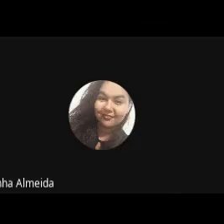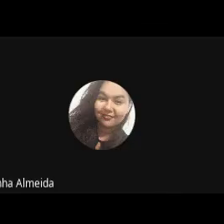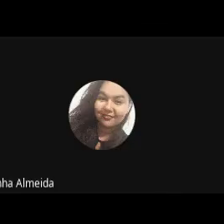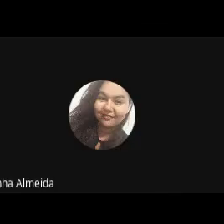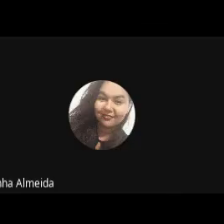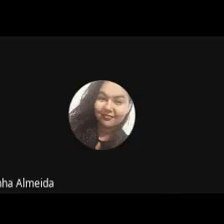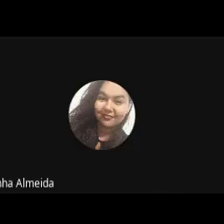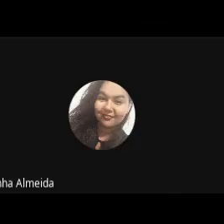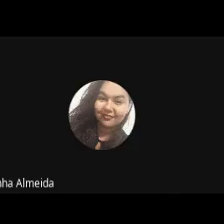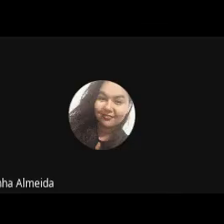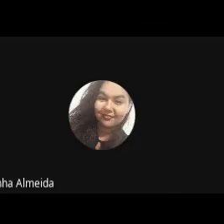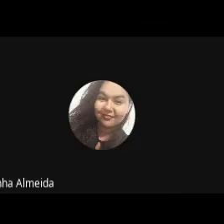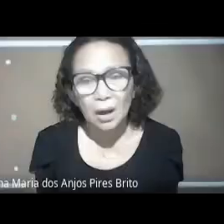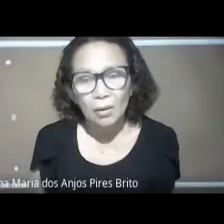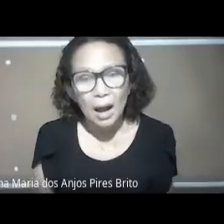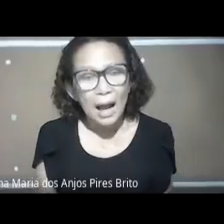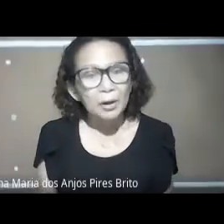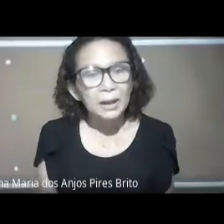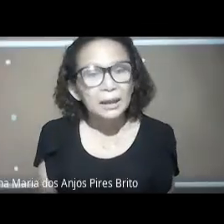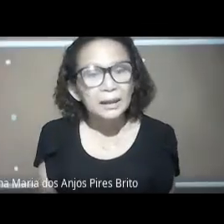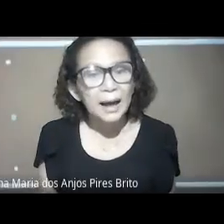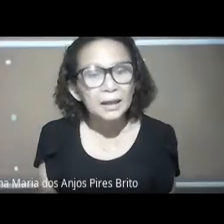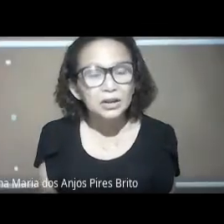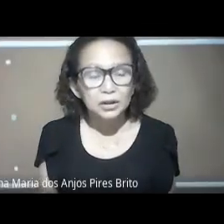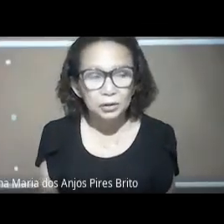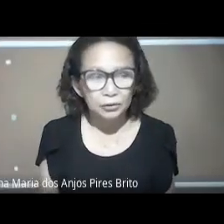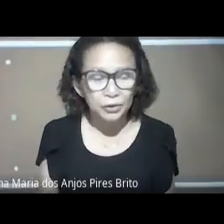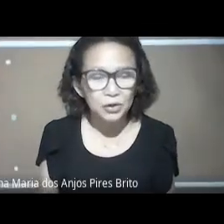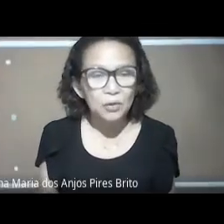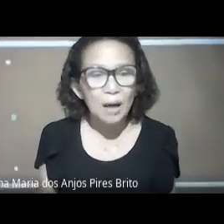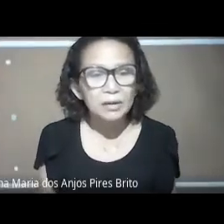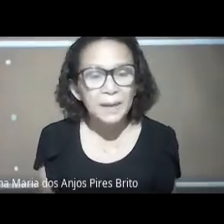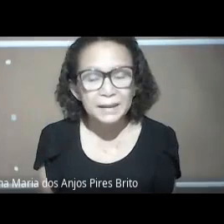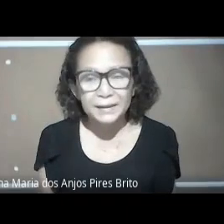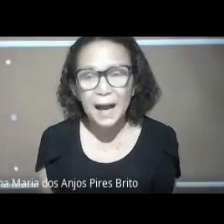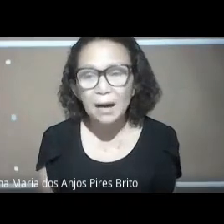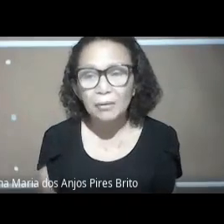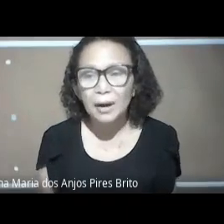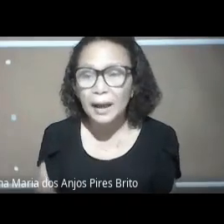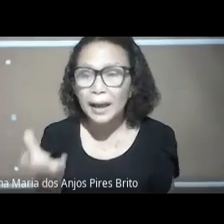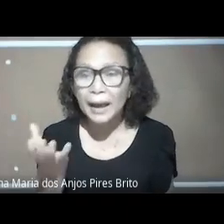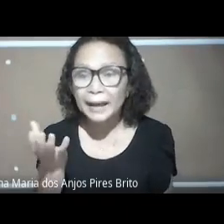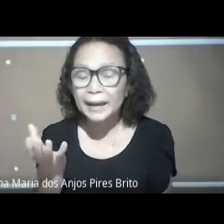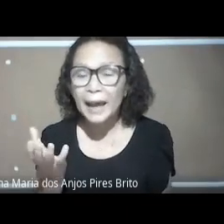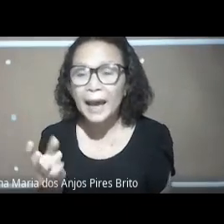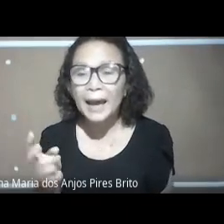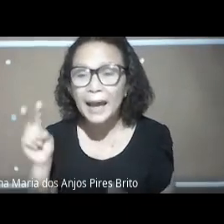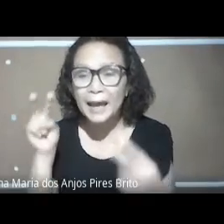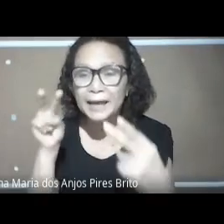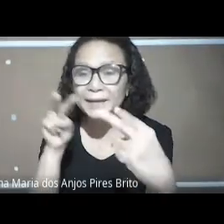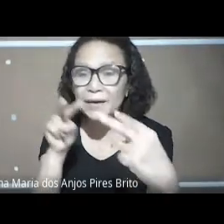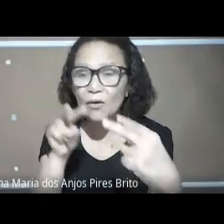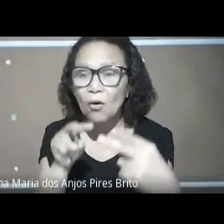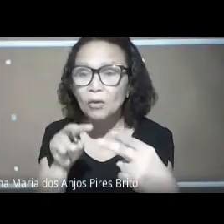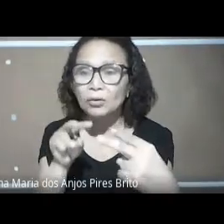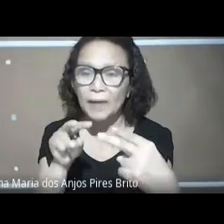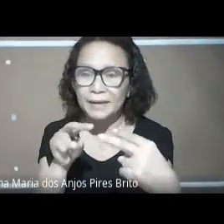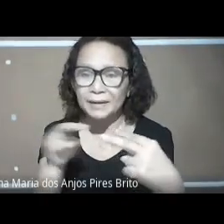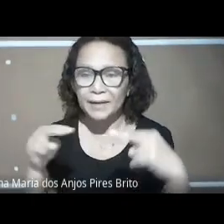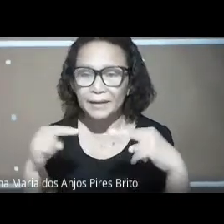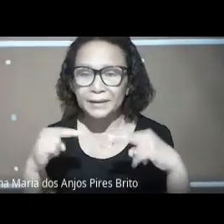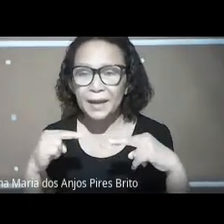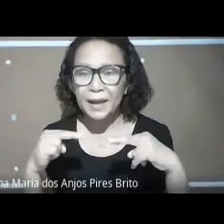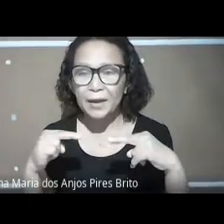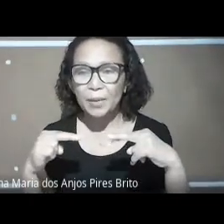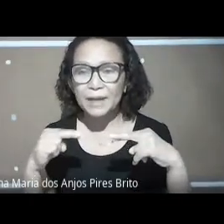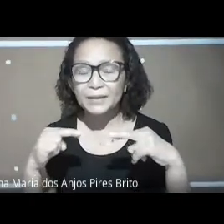Certo. Então, a modalidade visual espacial requer esse encontro face